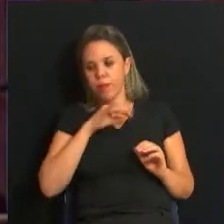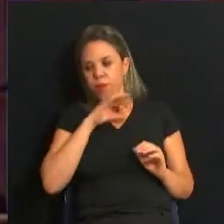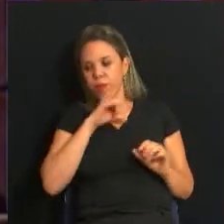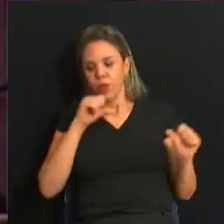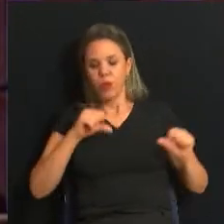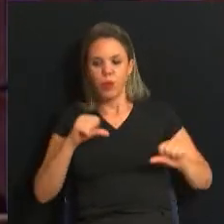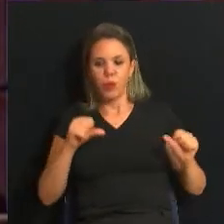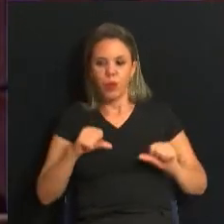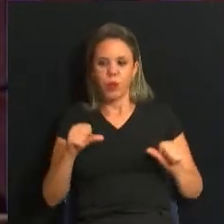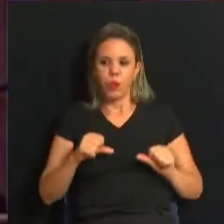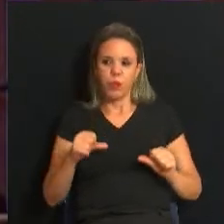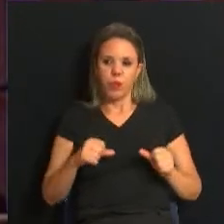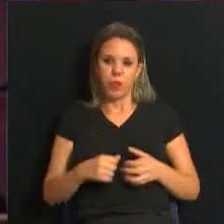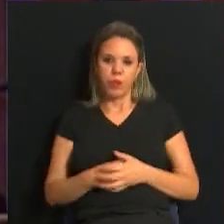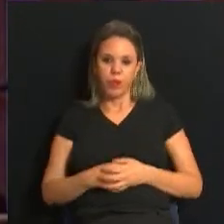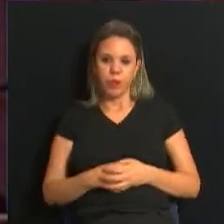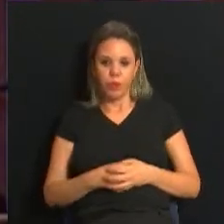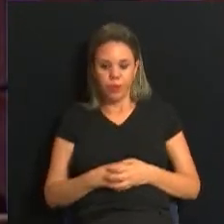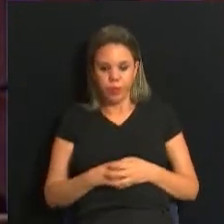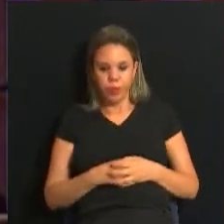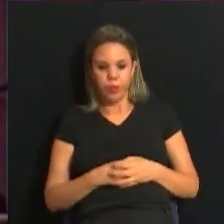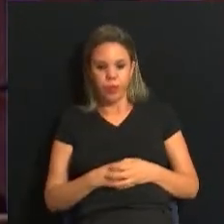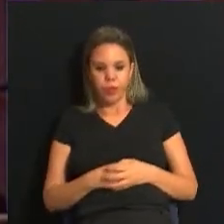com muita força